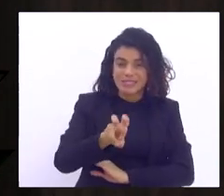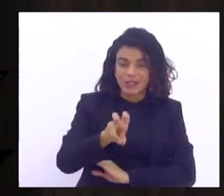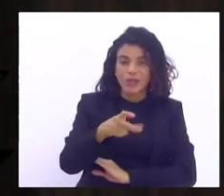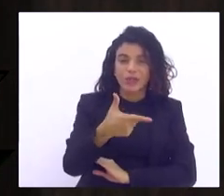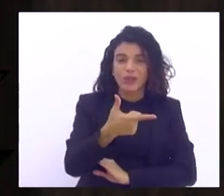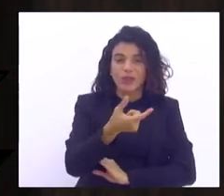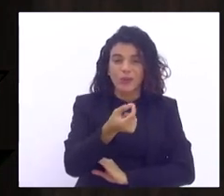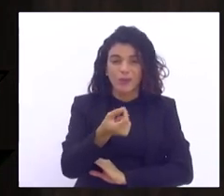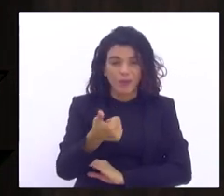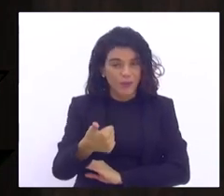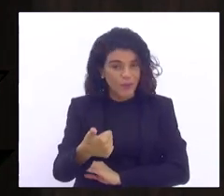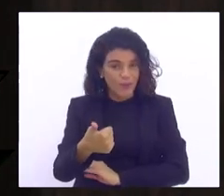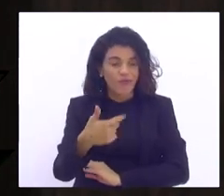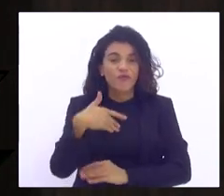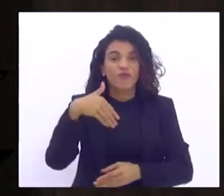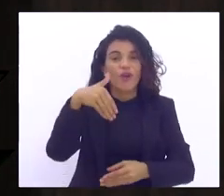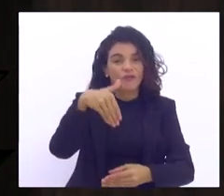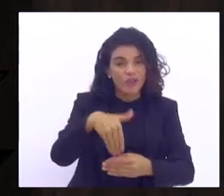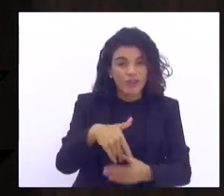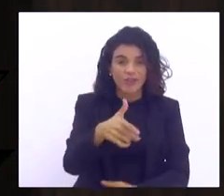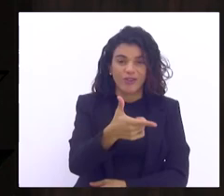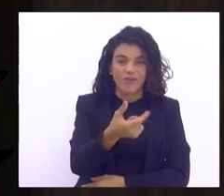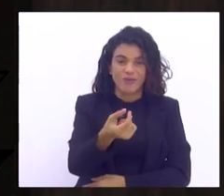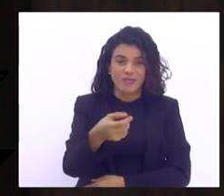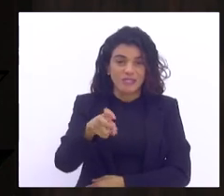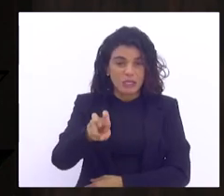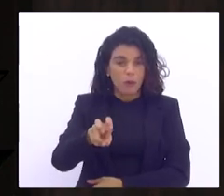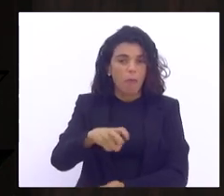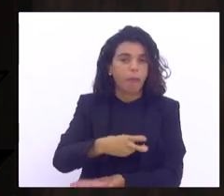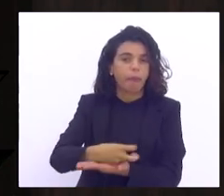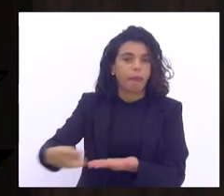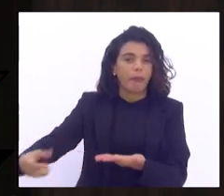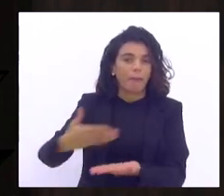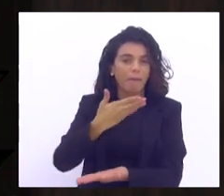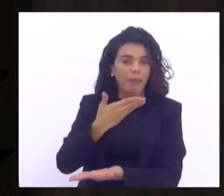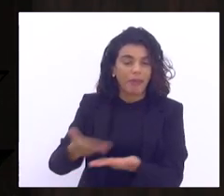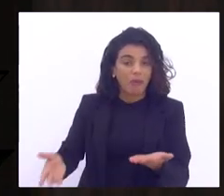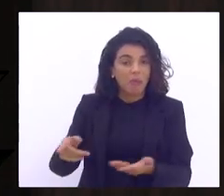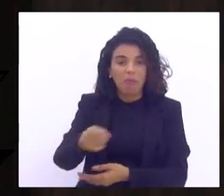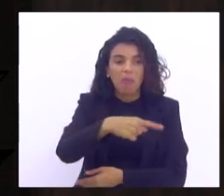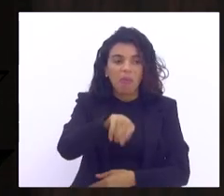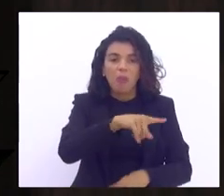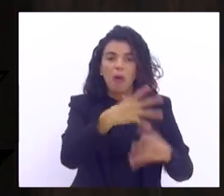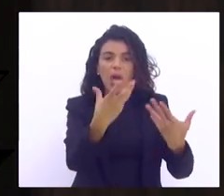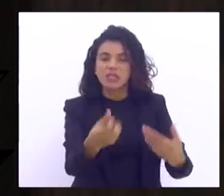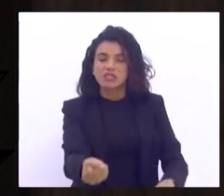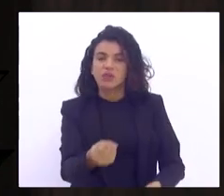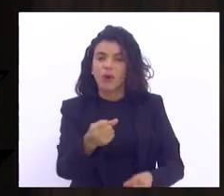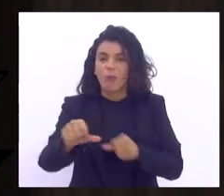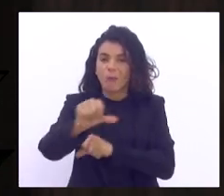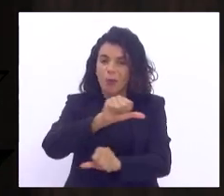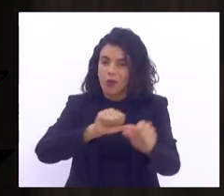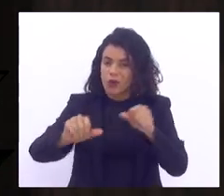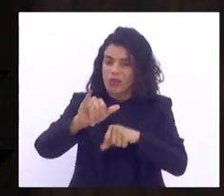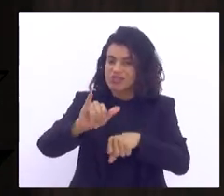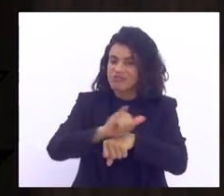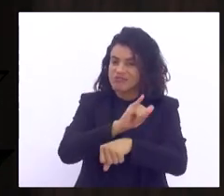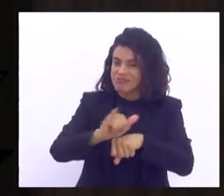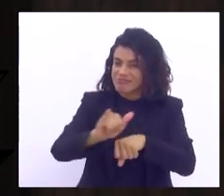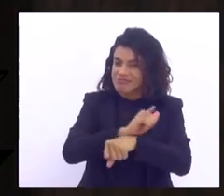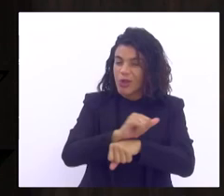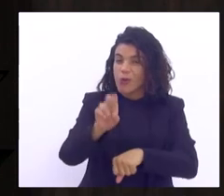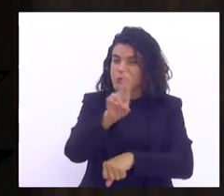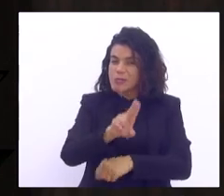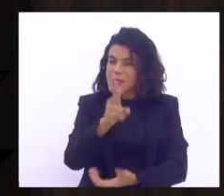Inclusive, foi votado em 2005, foi derrotado no parlamento. E eles não aceitaram. O que eles fizeram? Mudaram a estratégia.